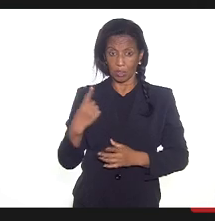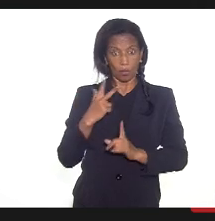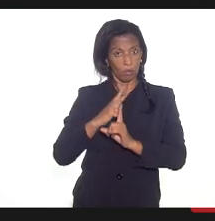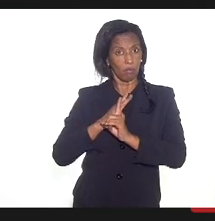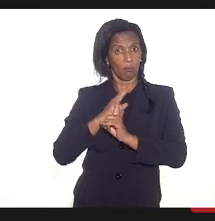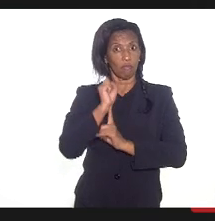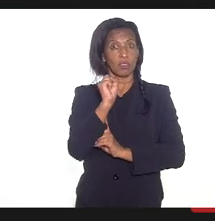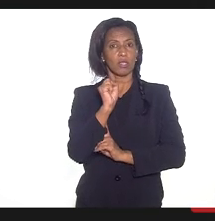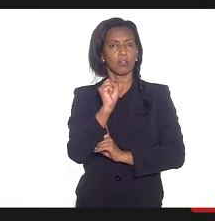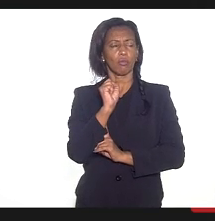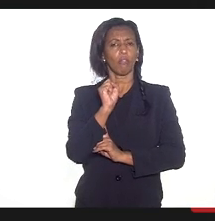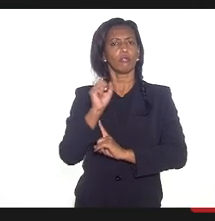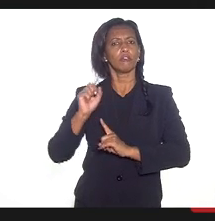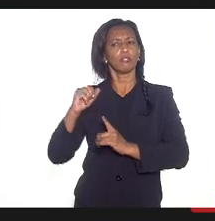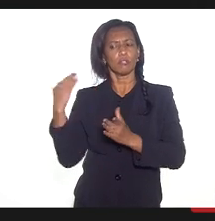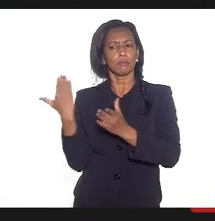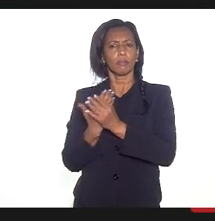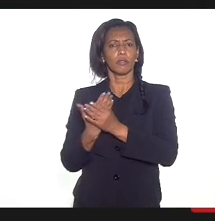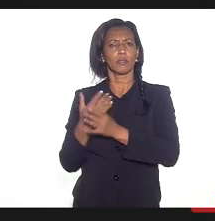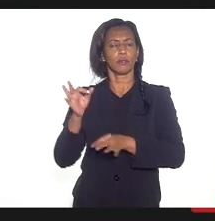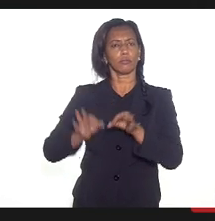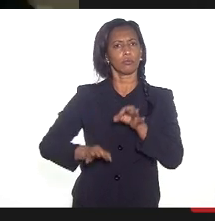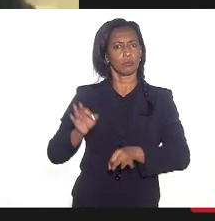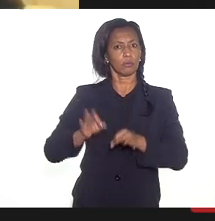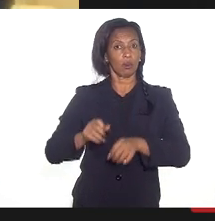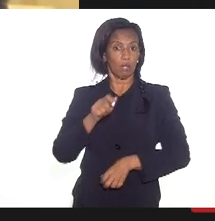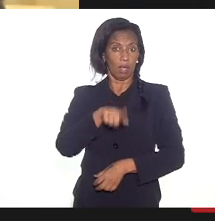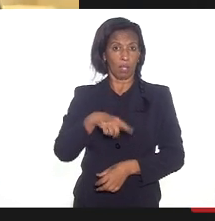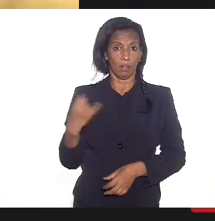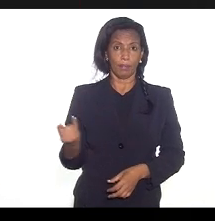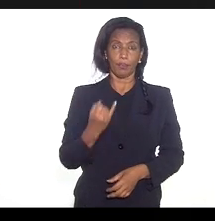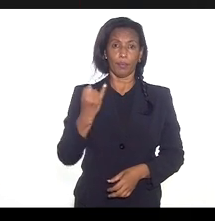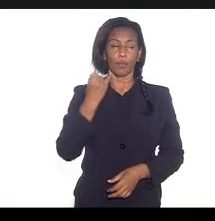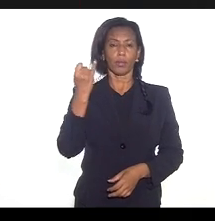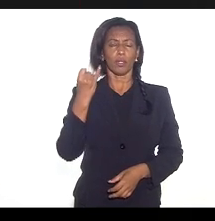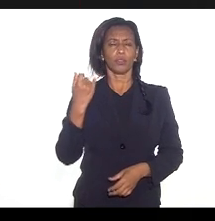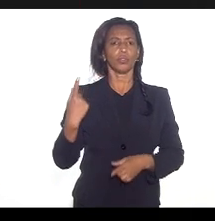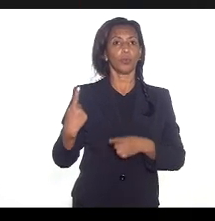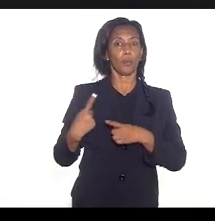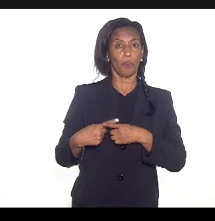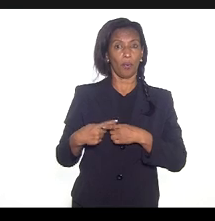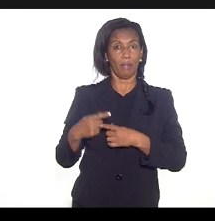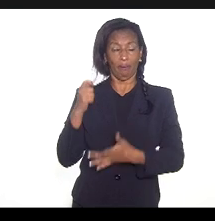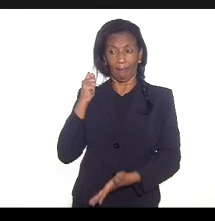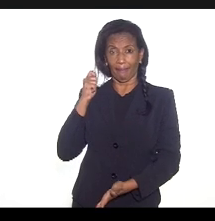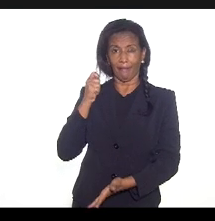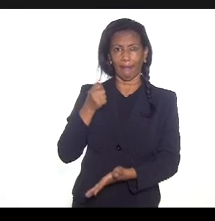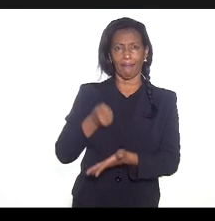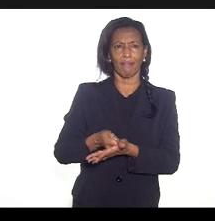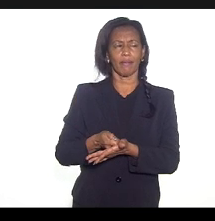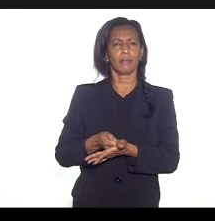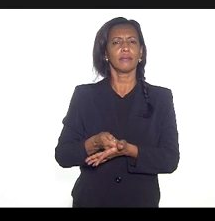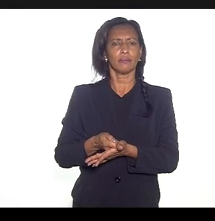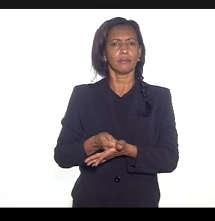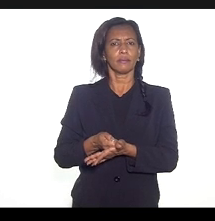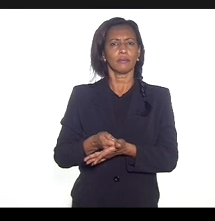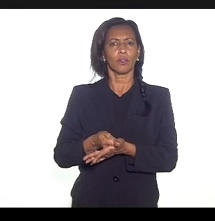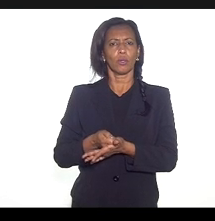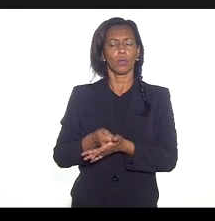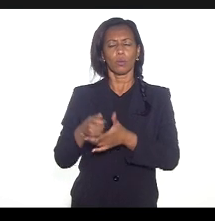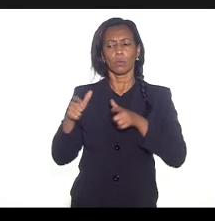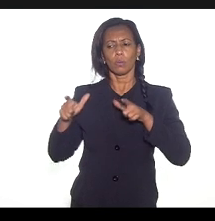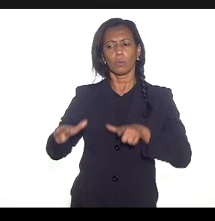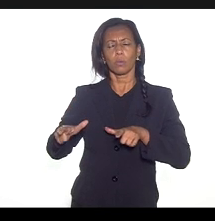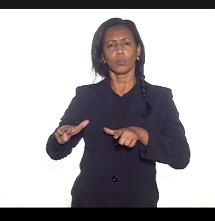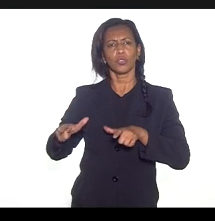vitoriosos nessa ação judicial. E isso é muito importante, porque garante, né, um espaço que